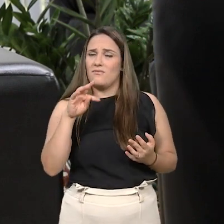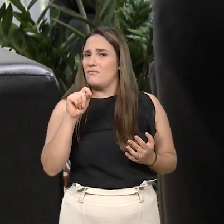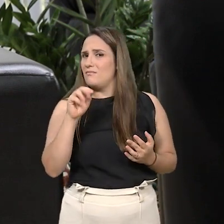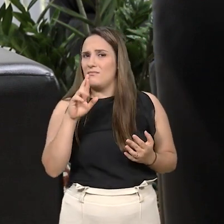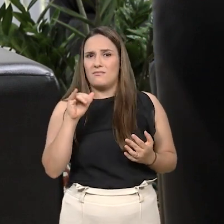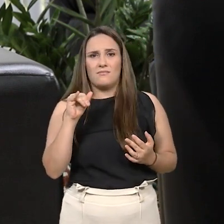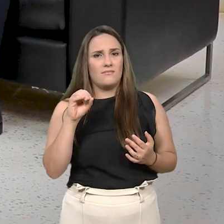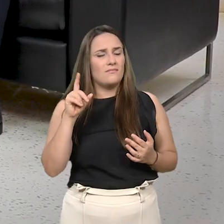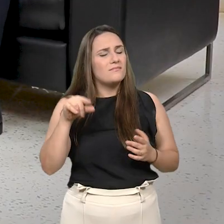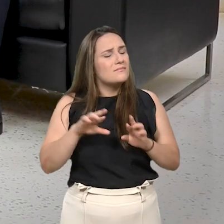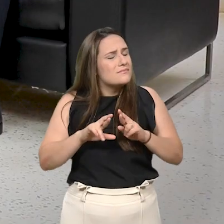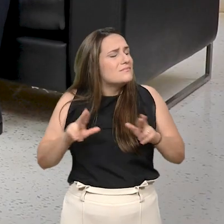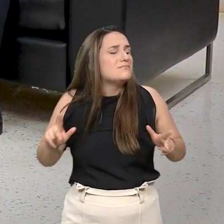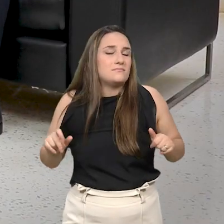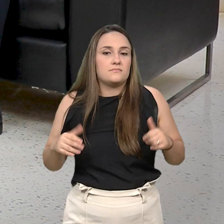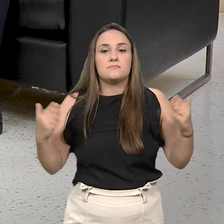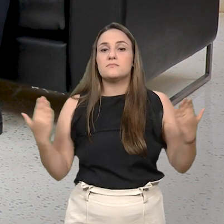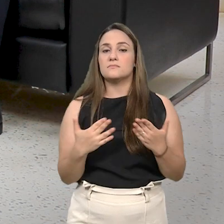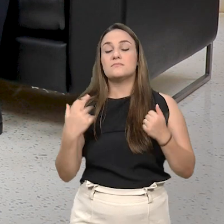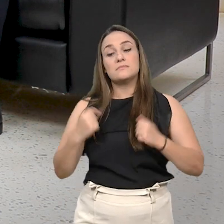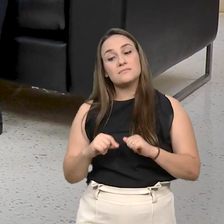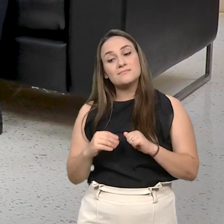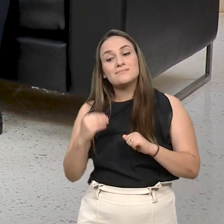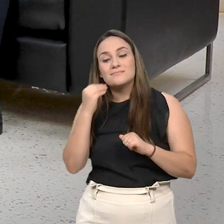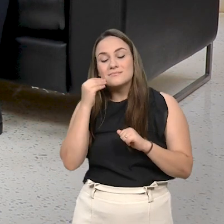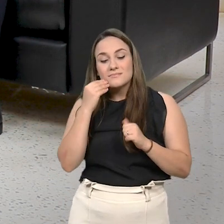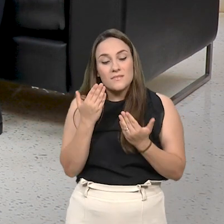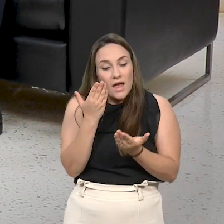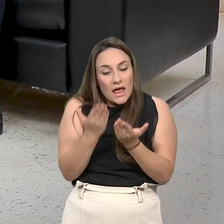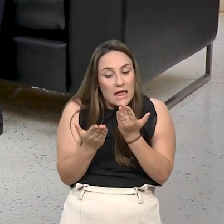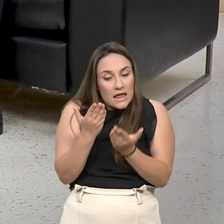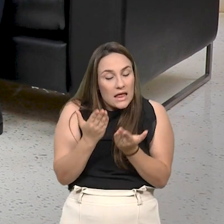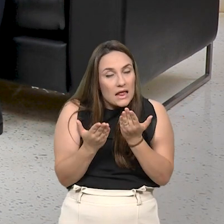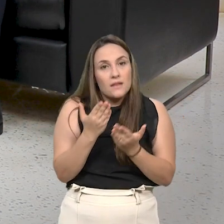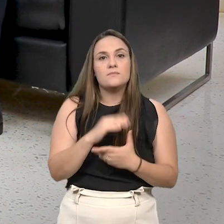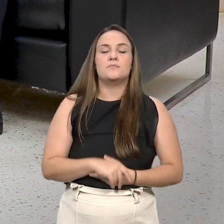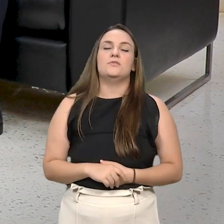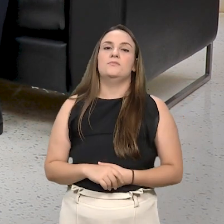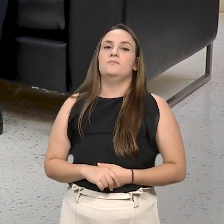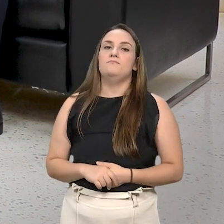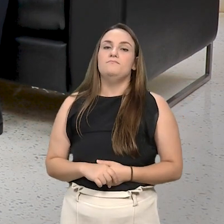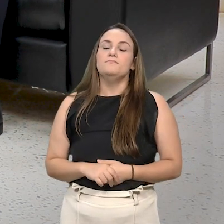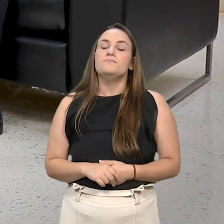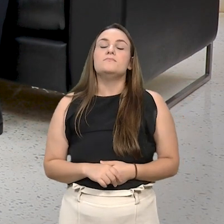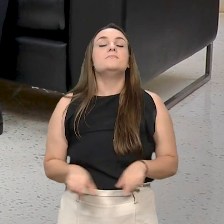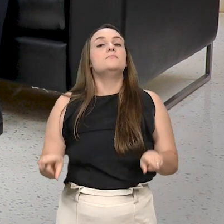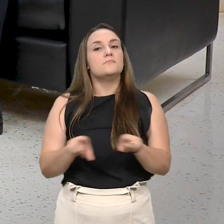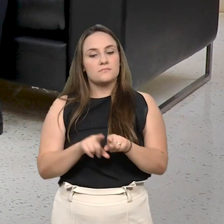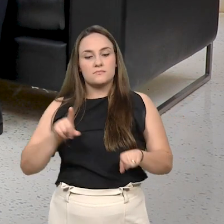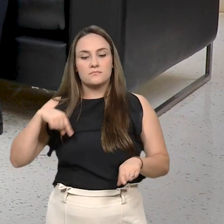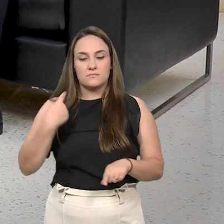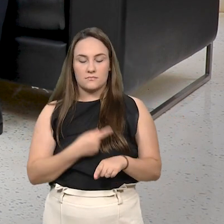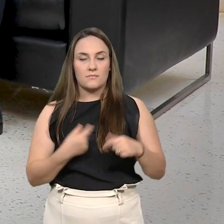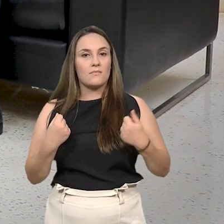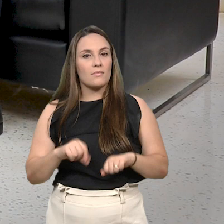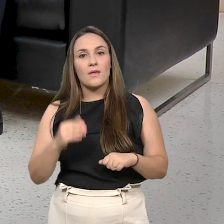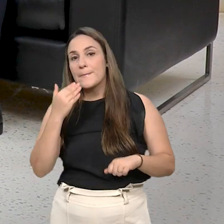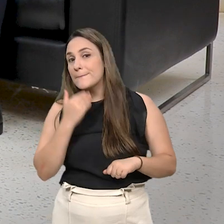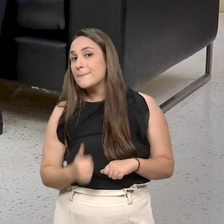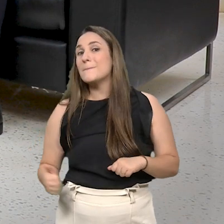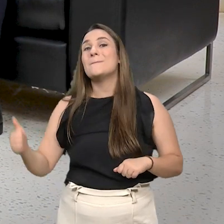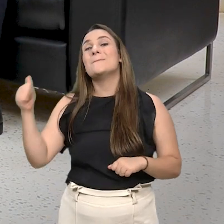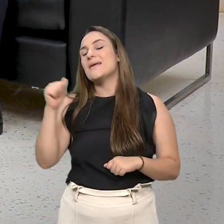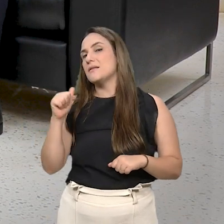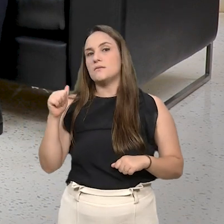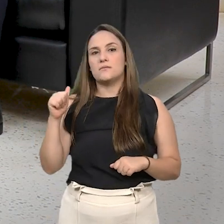diferentes. Então, nós estamos no momento de estabilização. Além disto, nós estamos também no caminho de